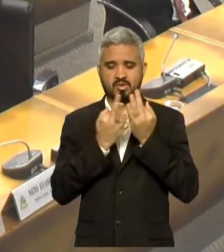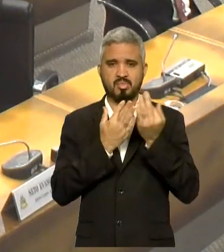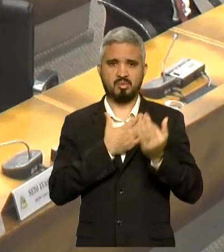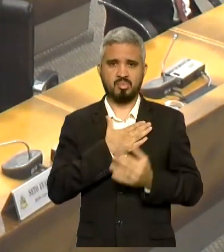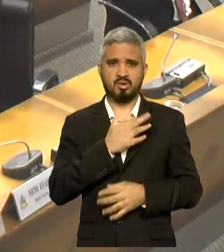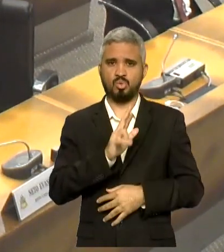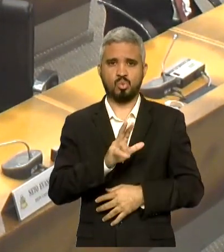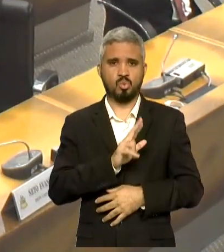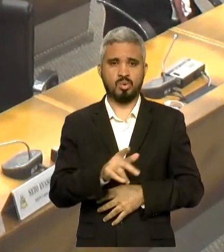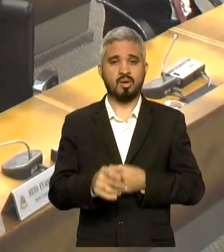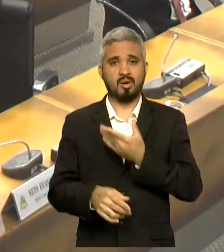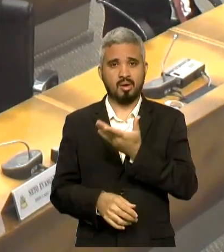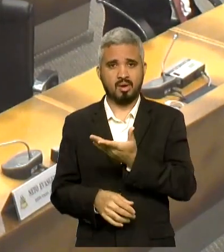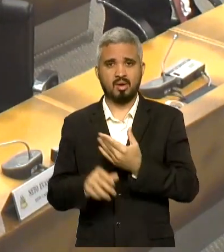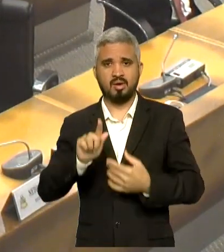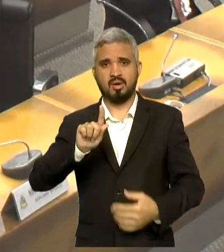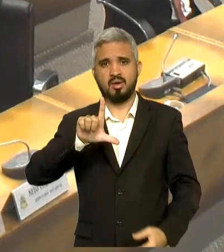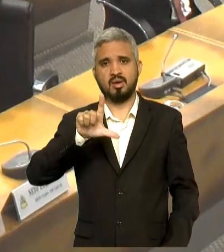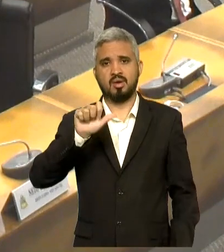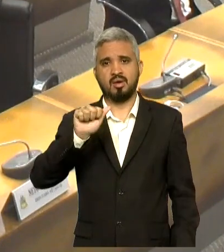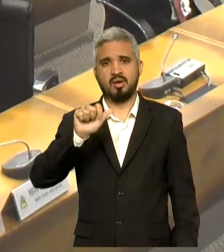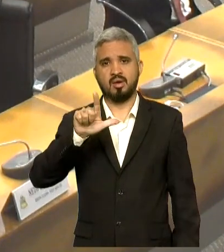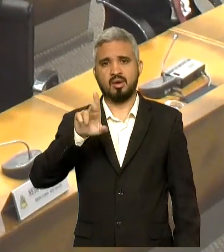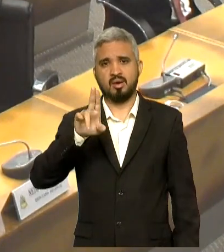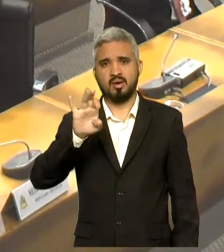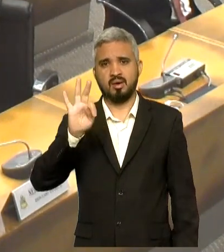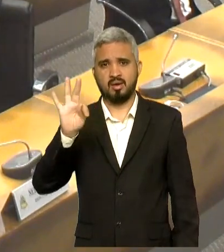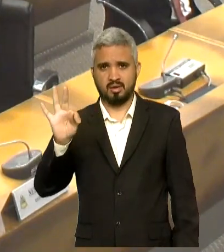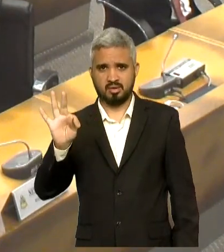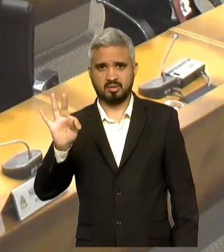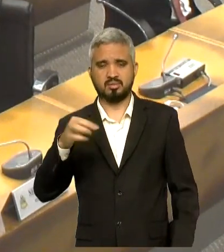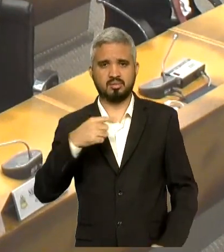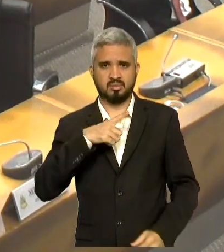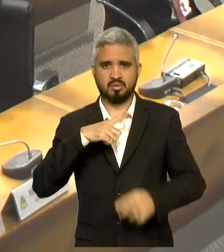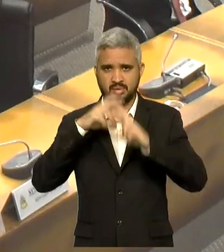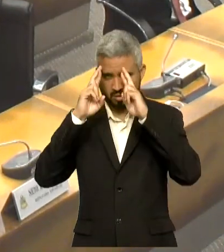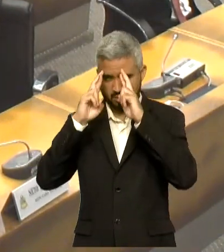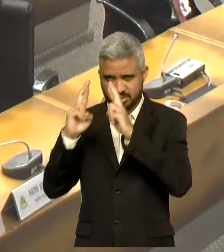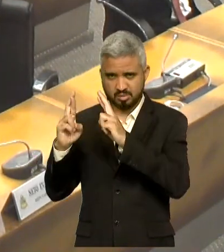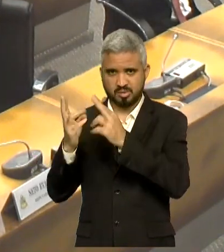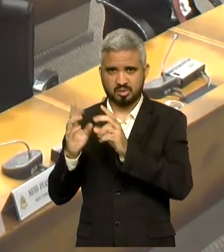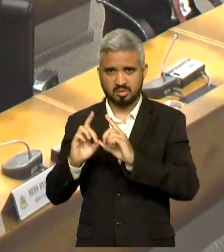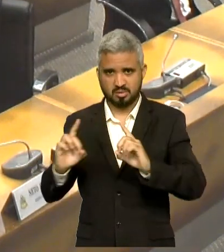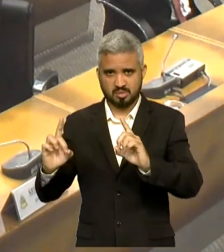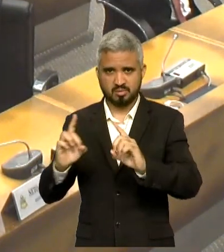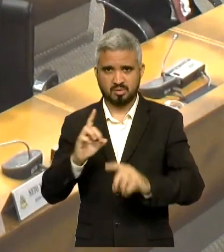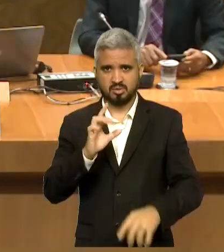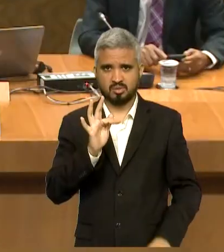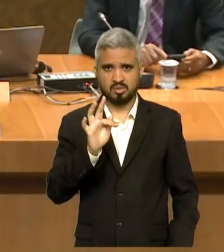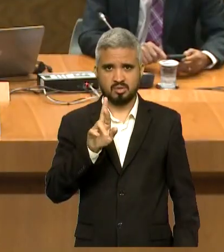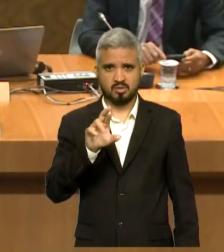que tenho uma gratidão e um respeito pelo desembargador Frois.